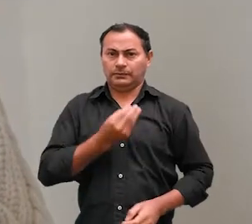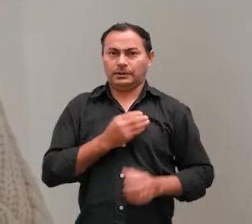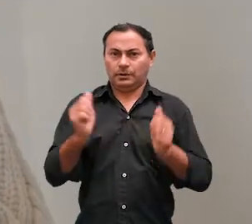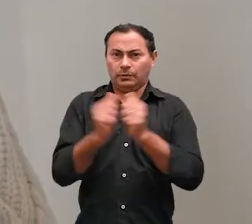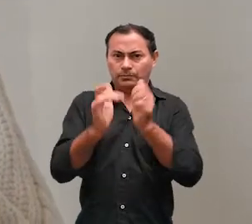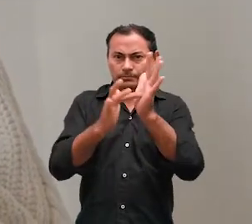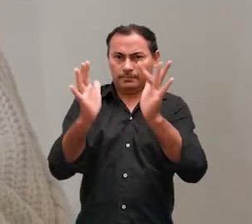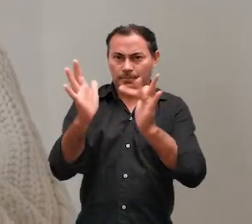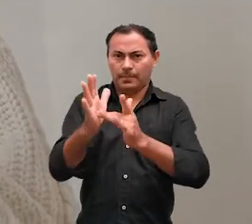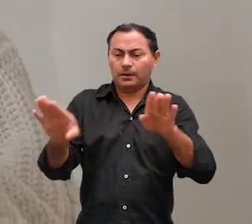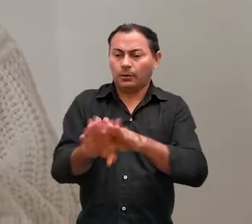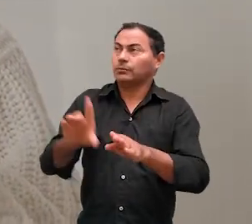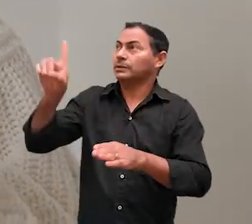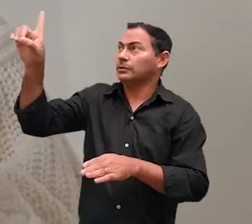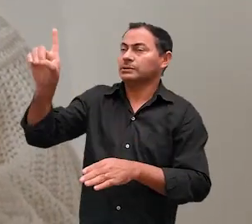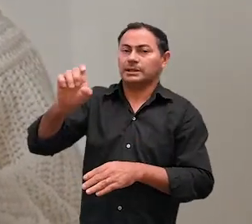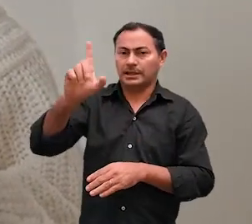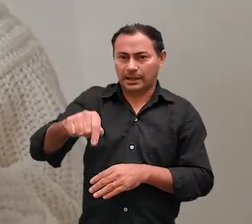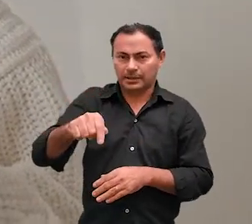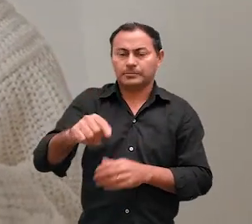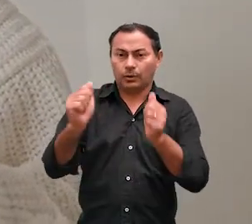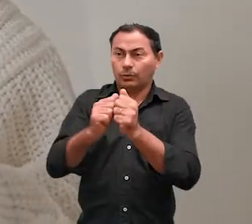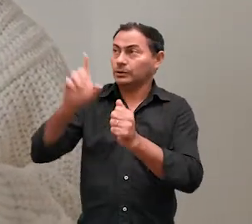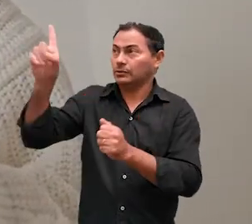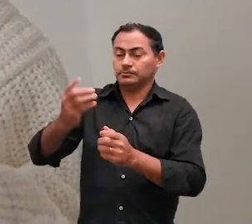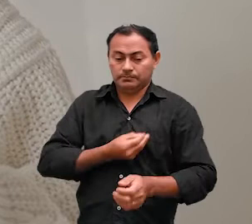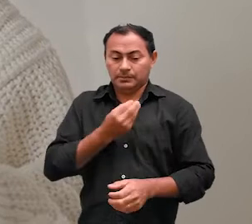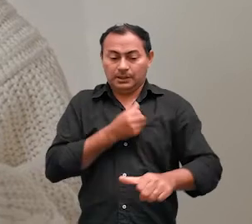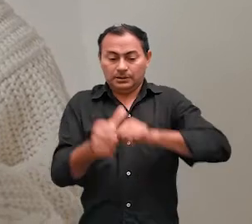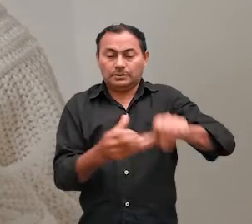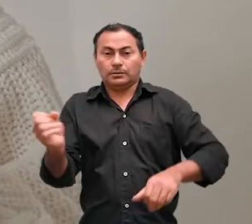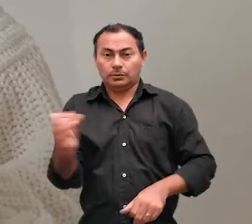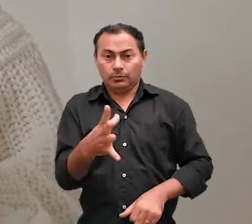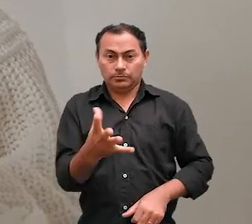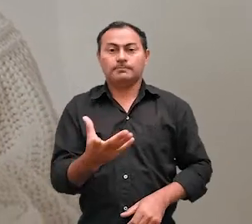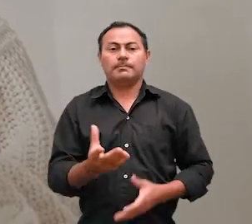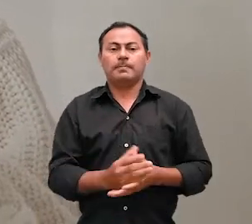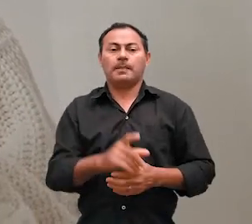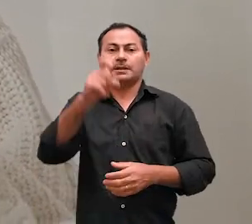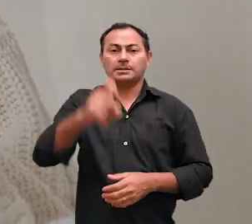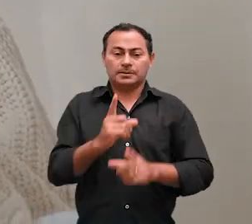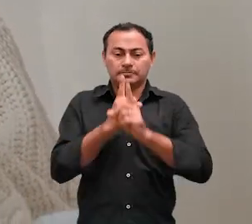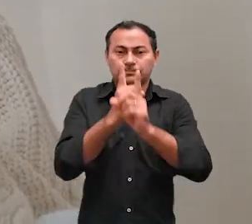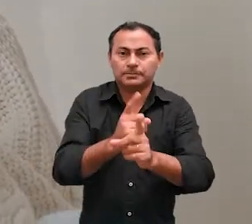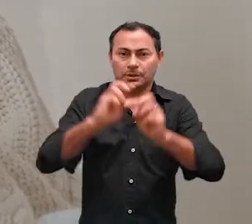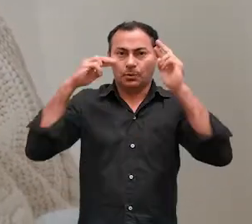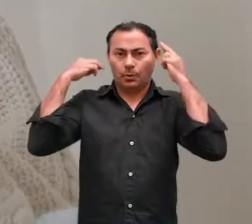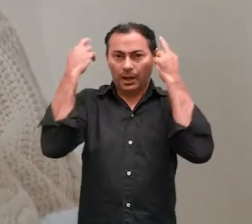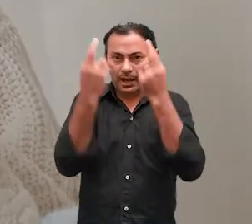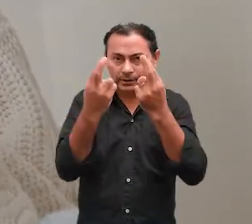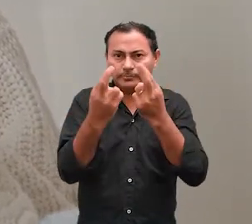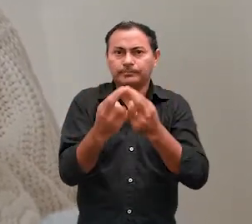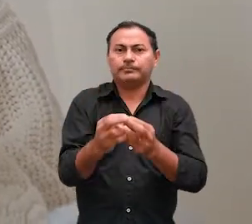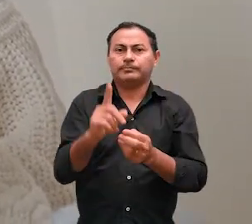da vida com Jesus Cristo e com Deus deve ser nascido de novo e disseram discípulo do reino